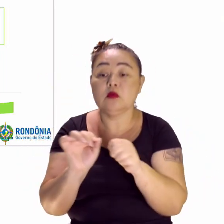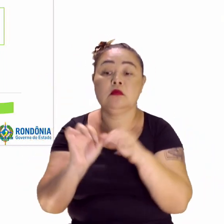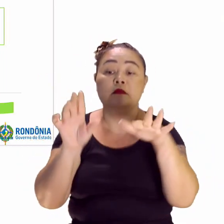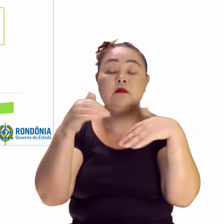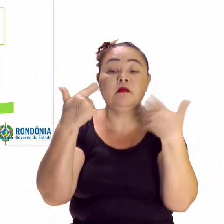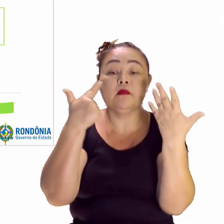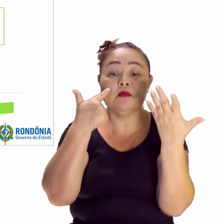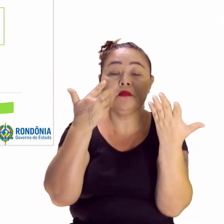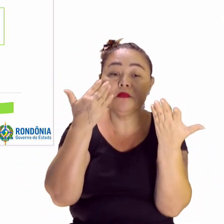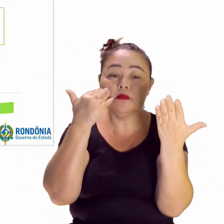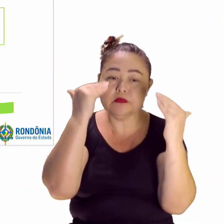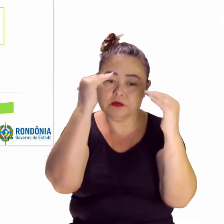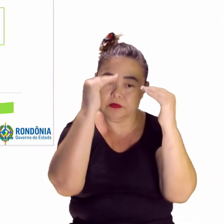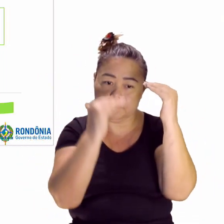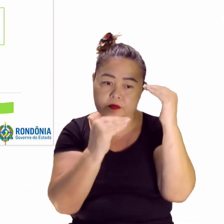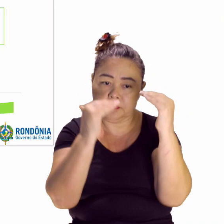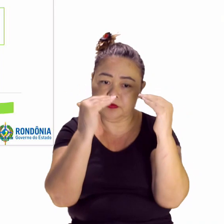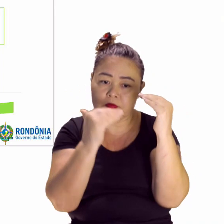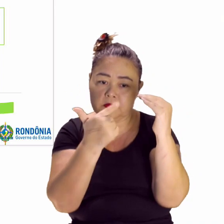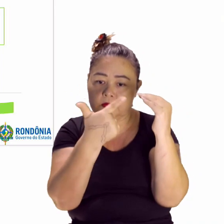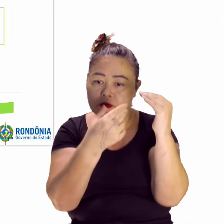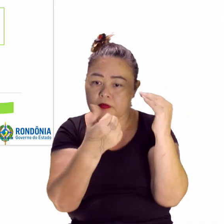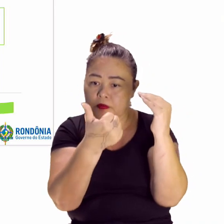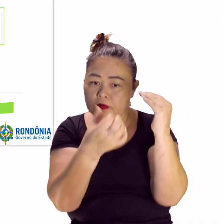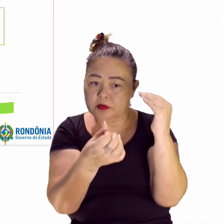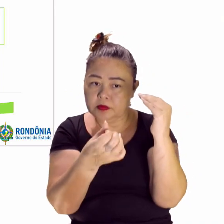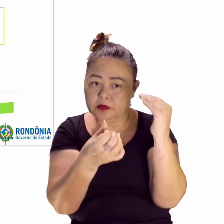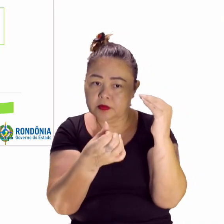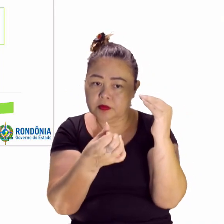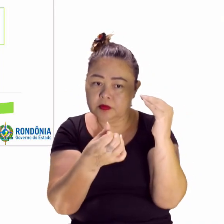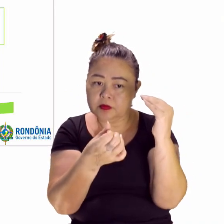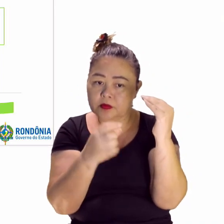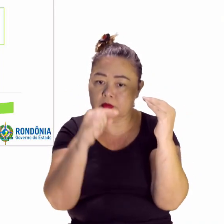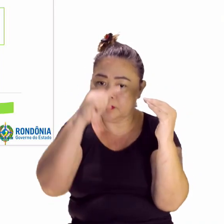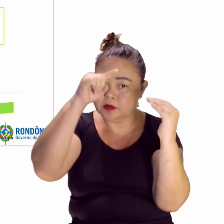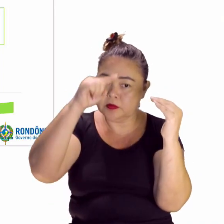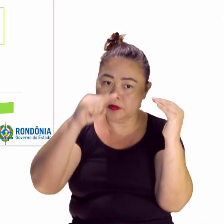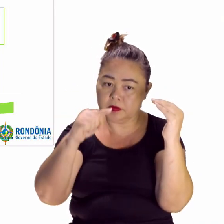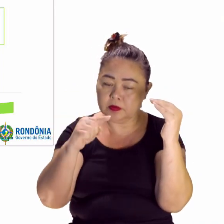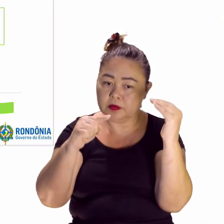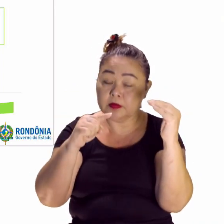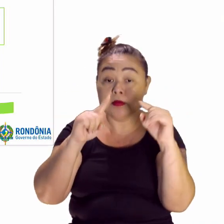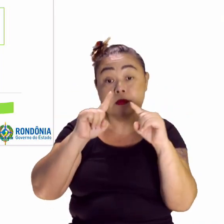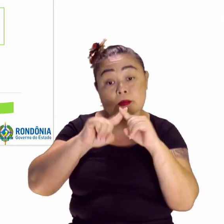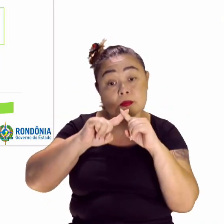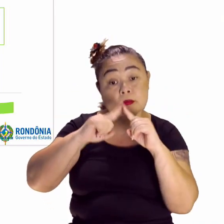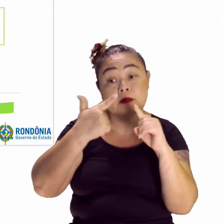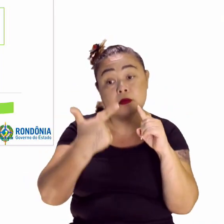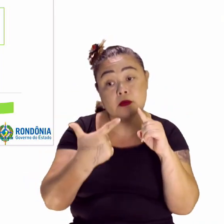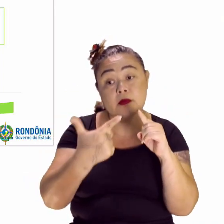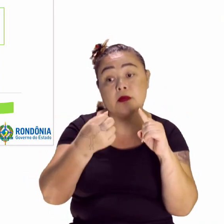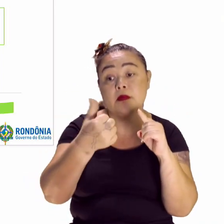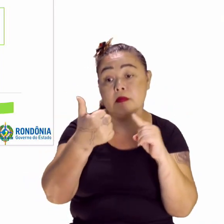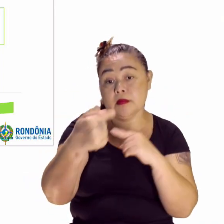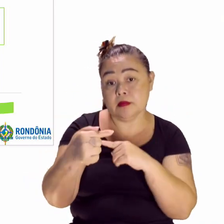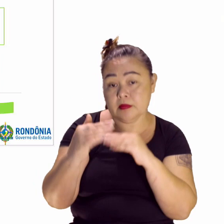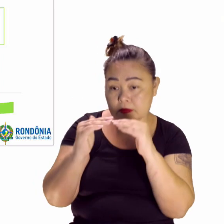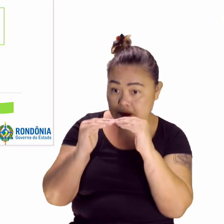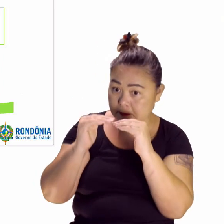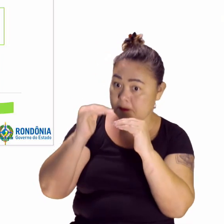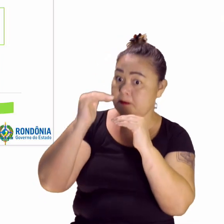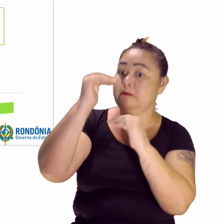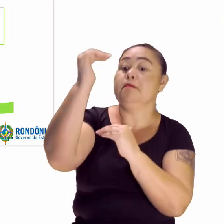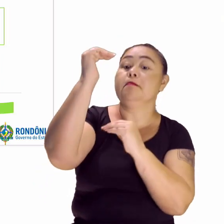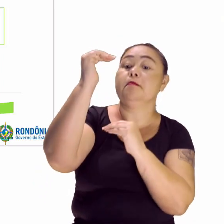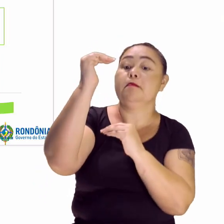queda em relação a 2015 para 2016 de acordo com o gráfico mas aí 2017 né